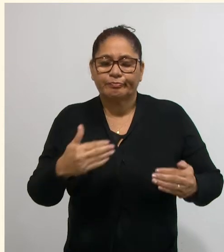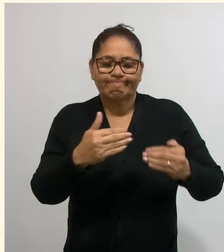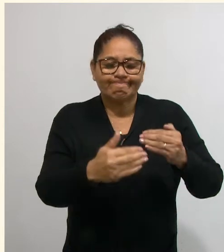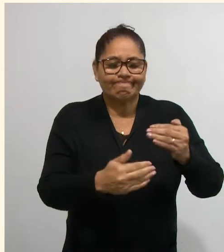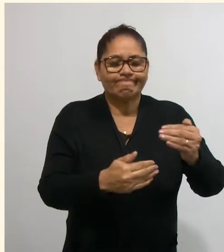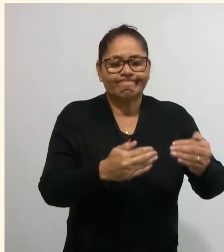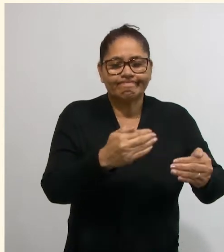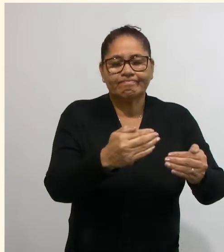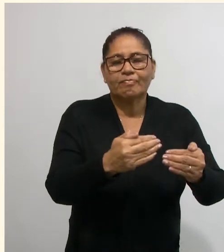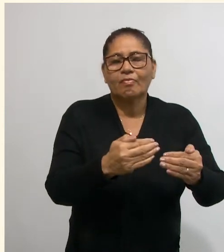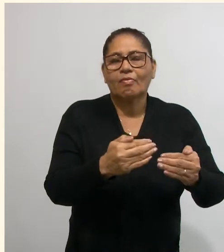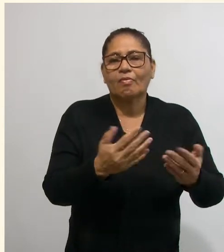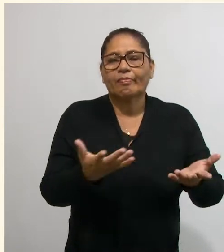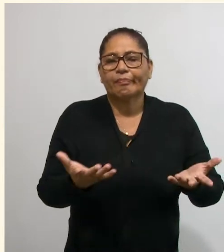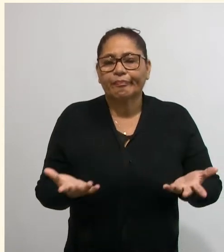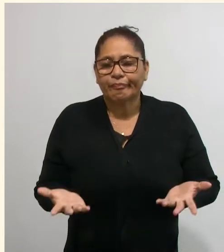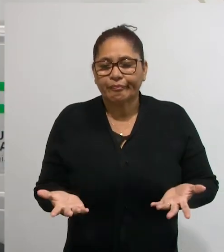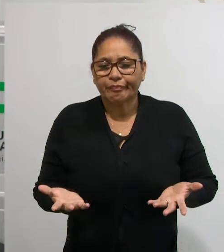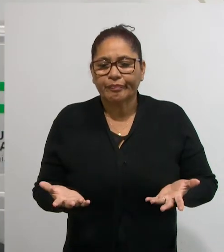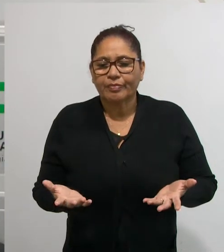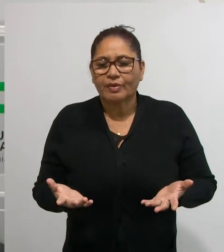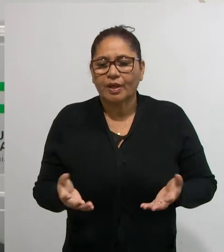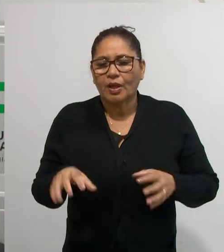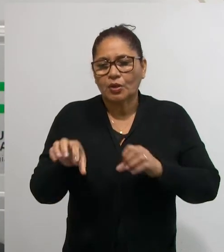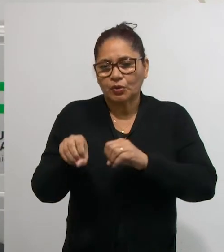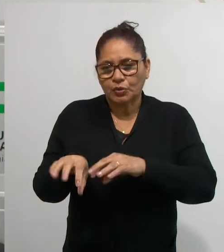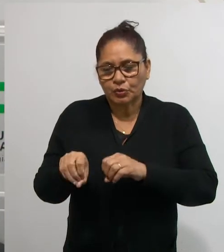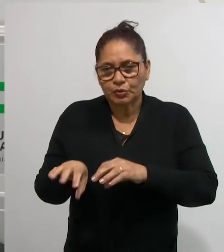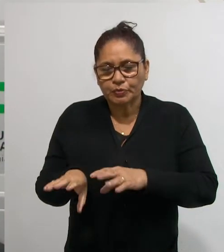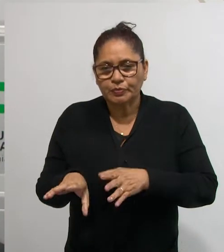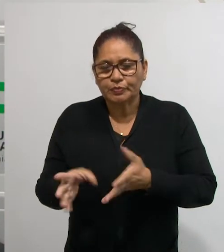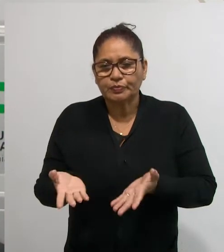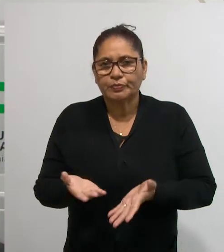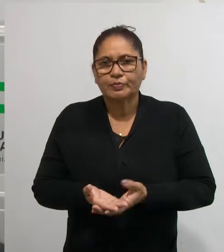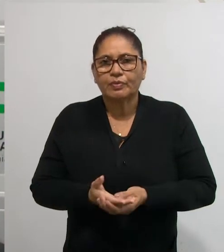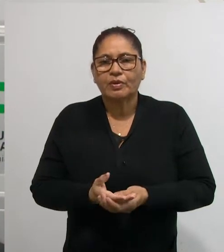processo. Ou seja, eu só ensino?